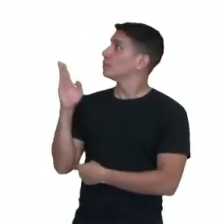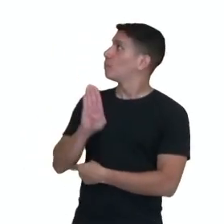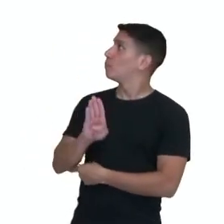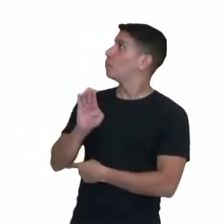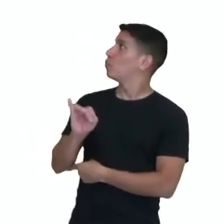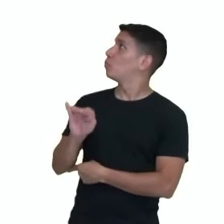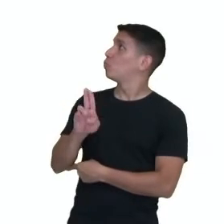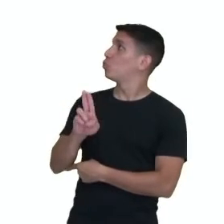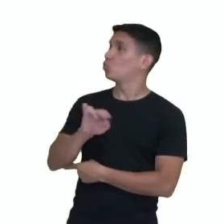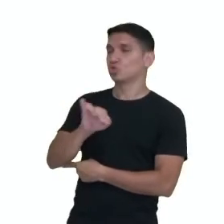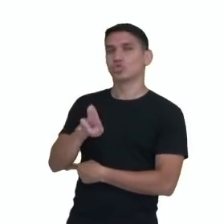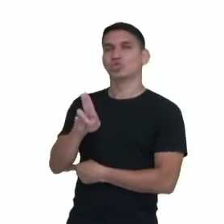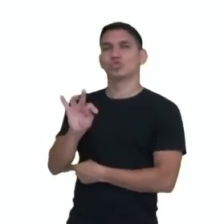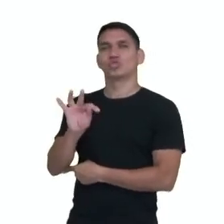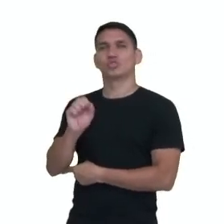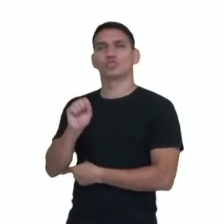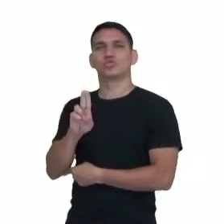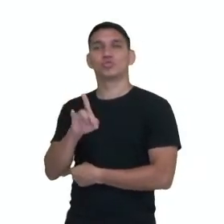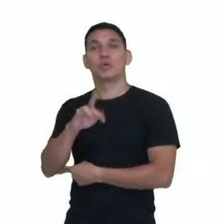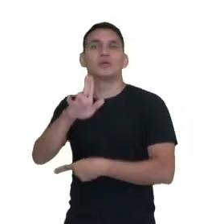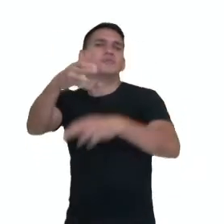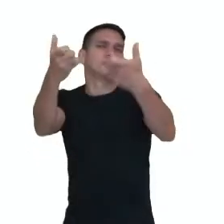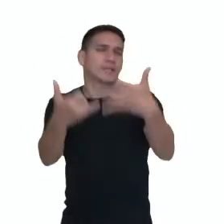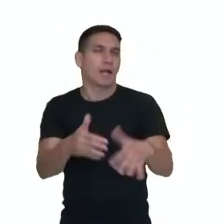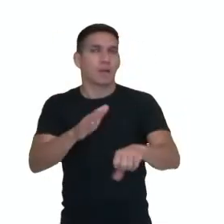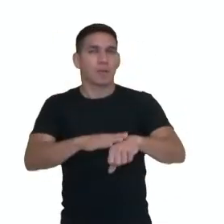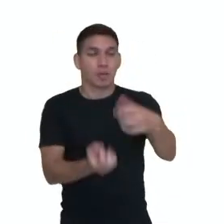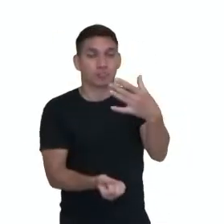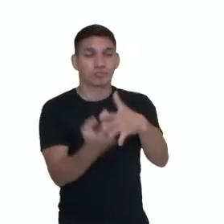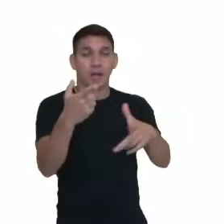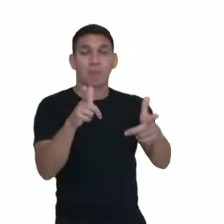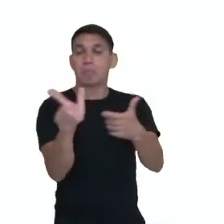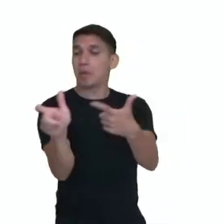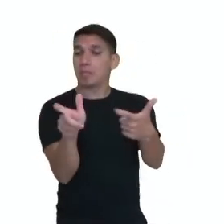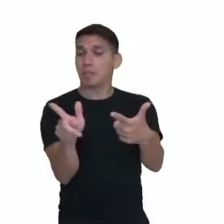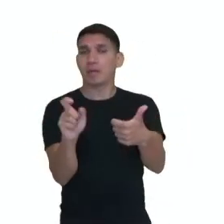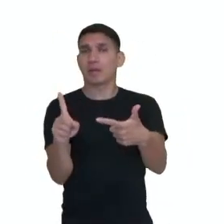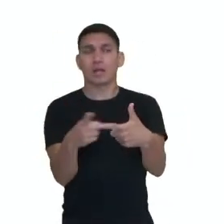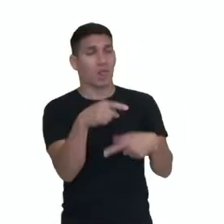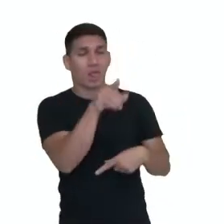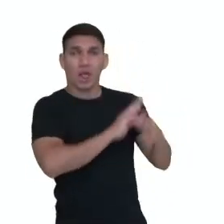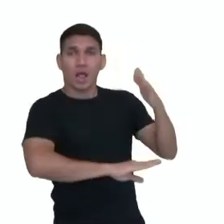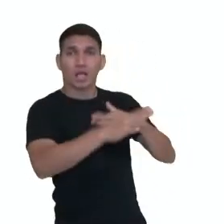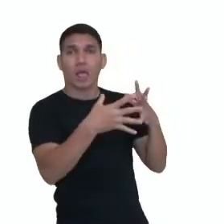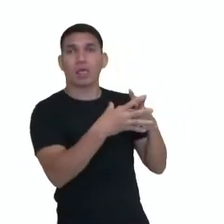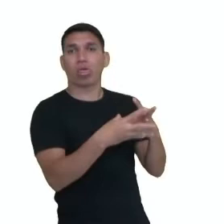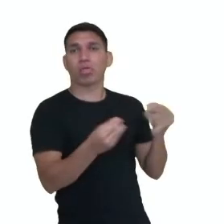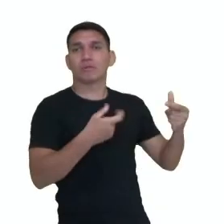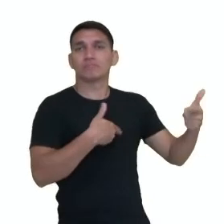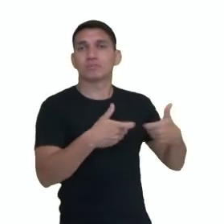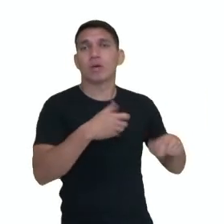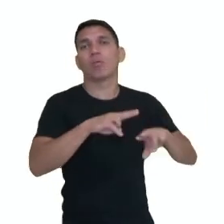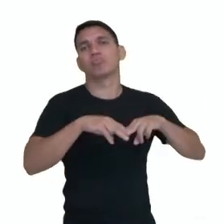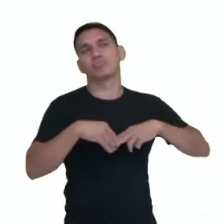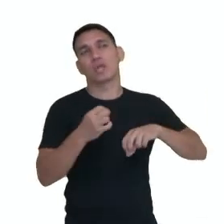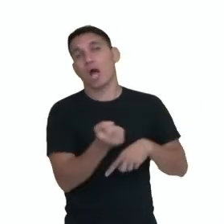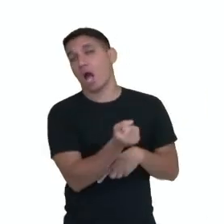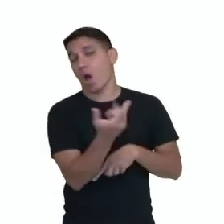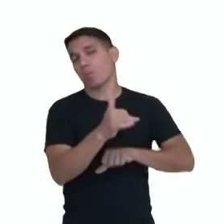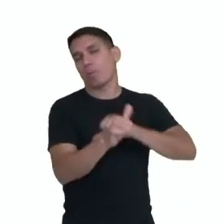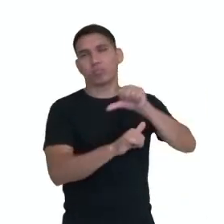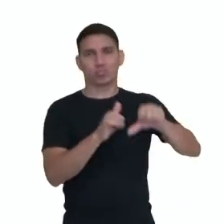Como mencionado, com o advento da arma de fogo, elas passaram a perder essa função em batalhas e com isso sofreram algumas